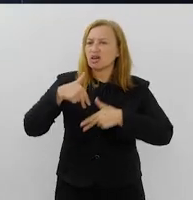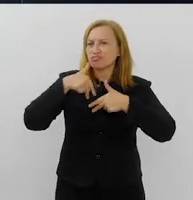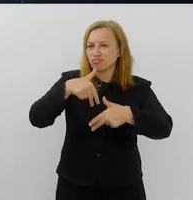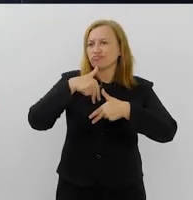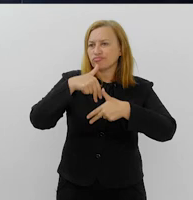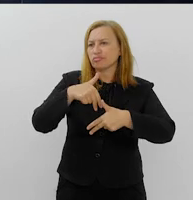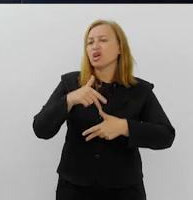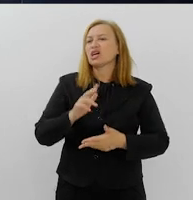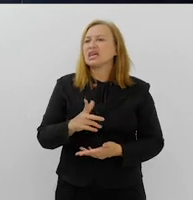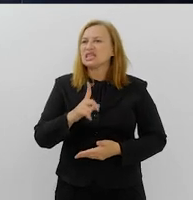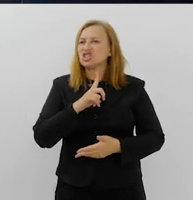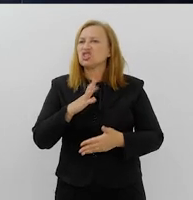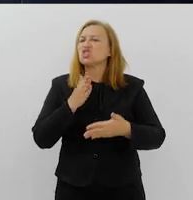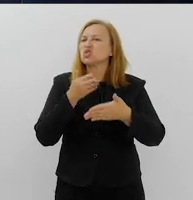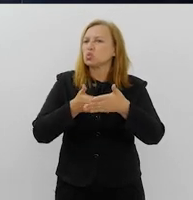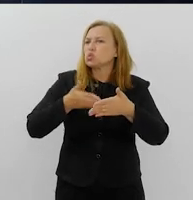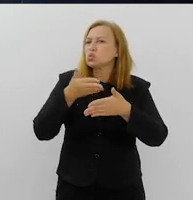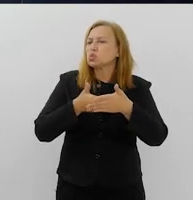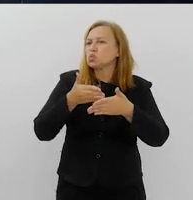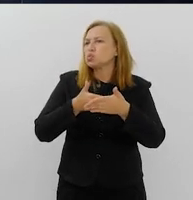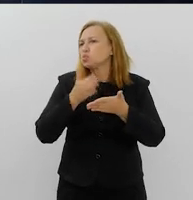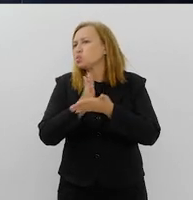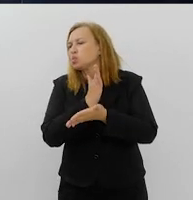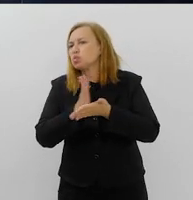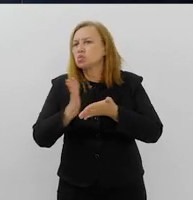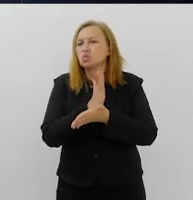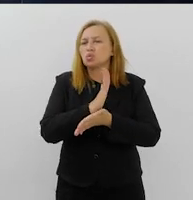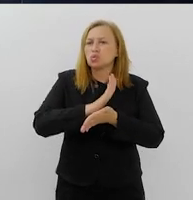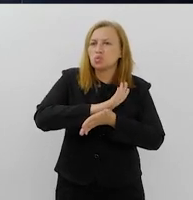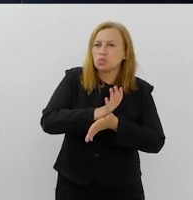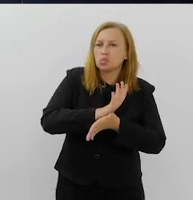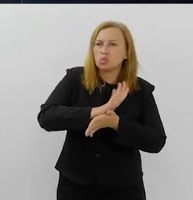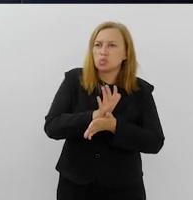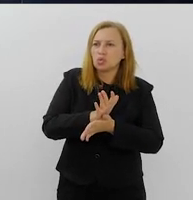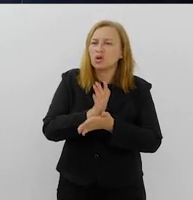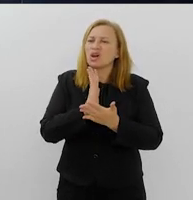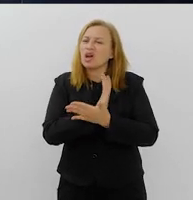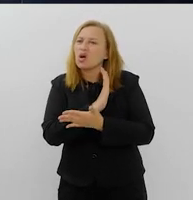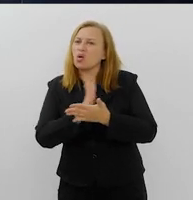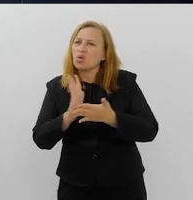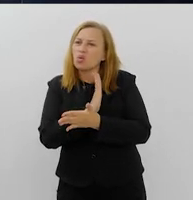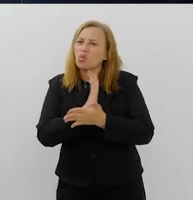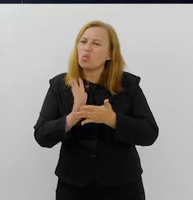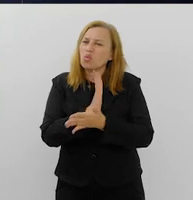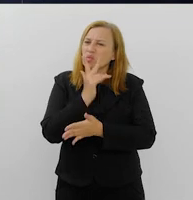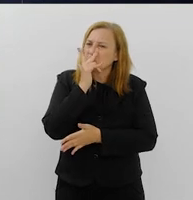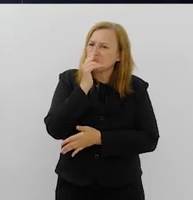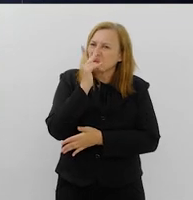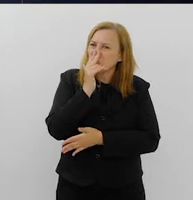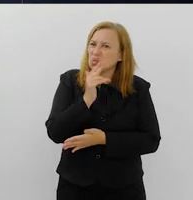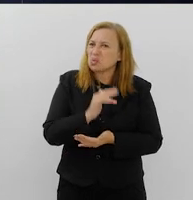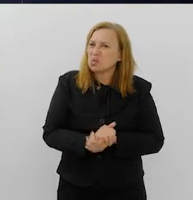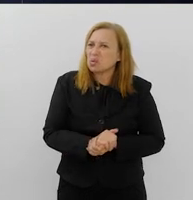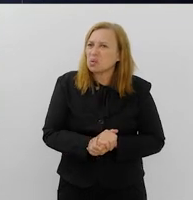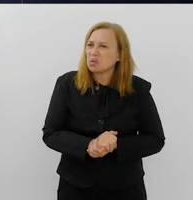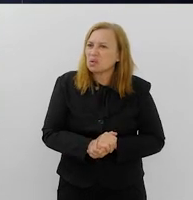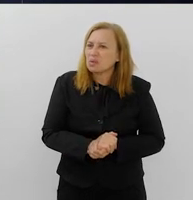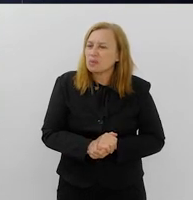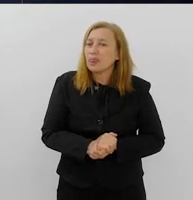E tinha alguma restrição, algum preconceito, alguma coisa